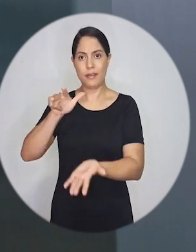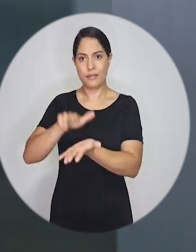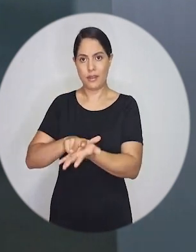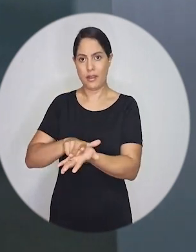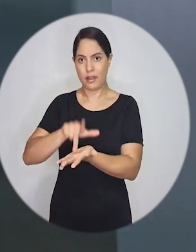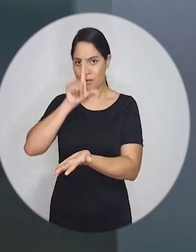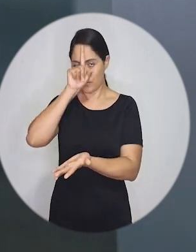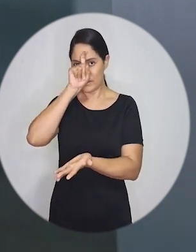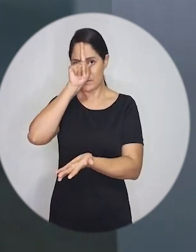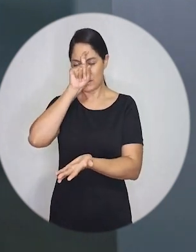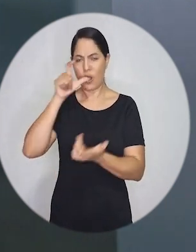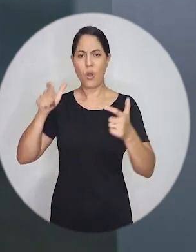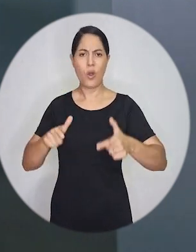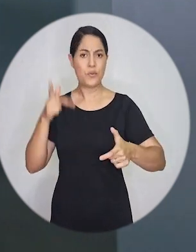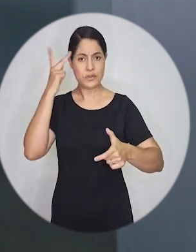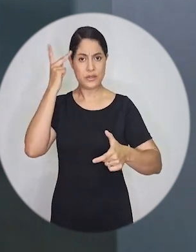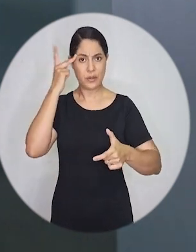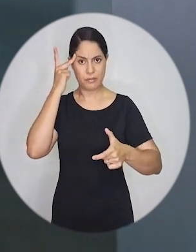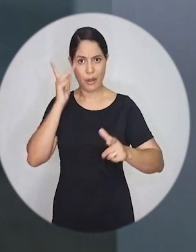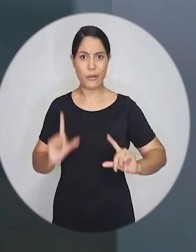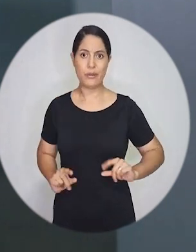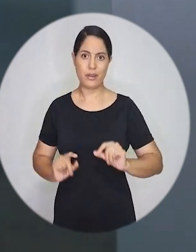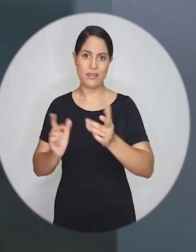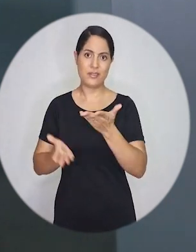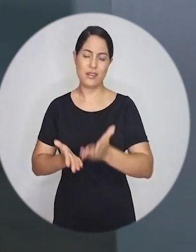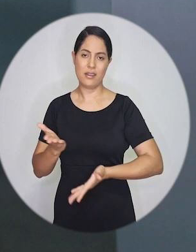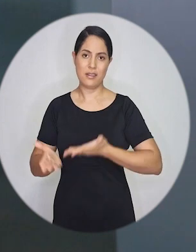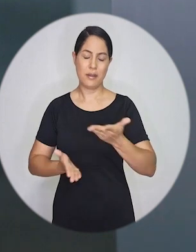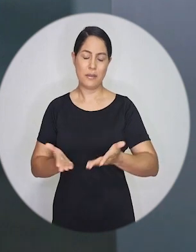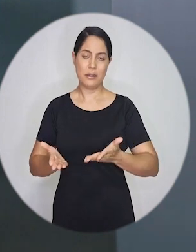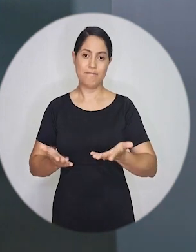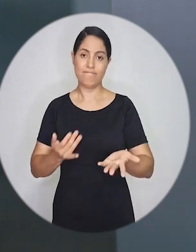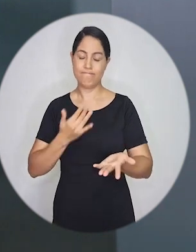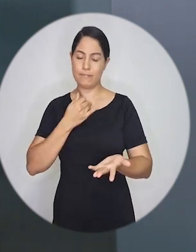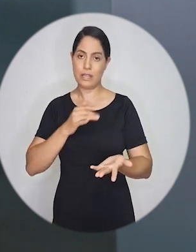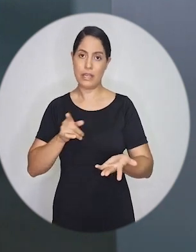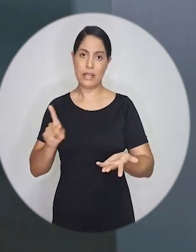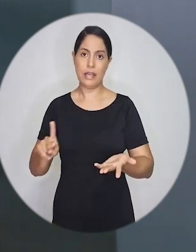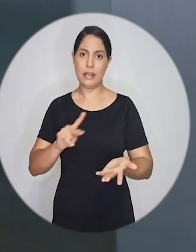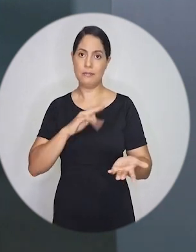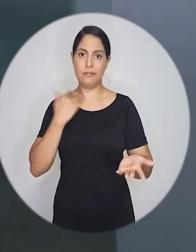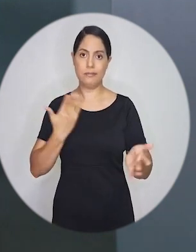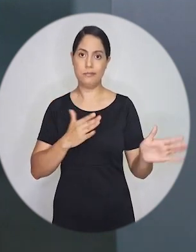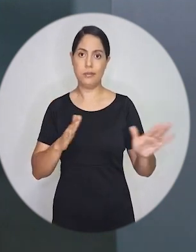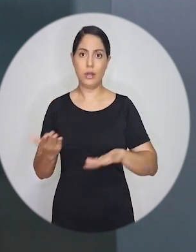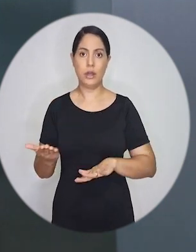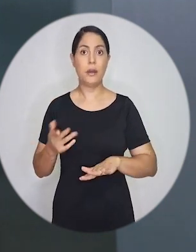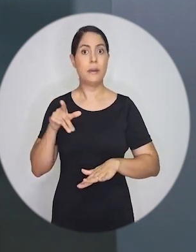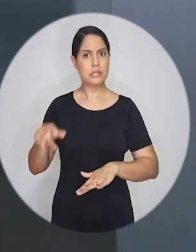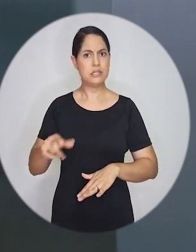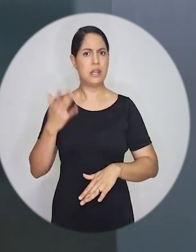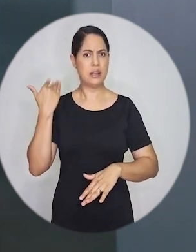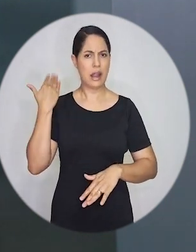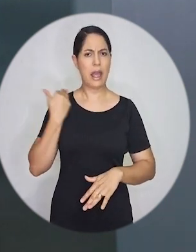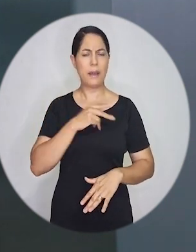Ele estava internado em São Paulo para o tratamento de um câncer. Como presidente da OAB, um dos grandes feitos de Reginaldo foi